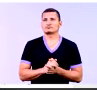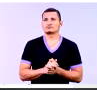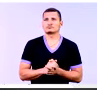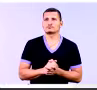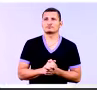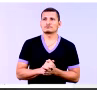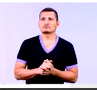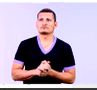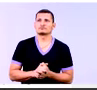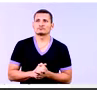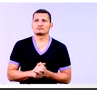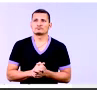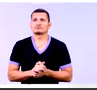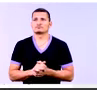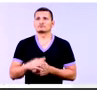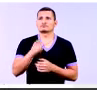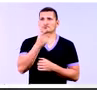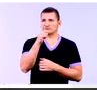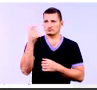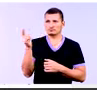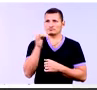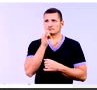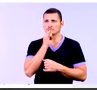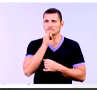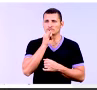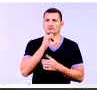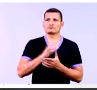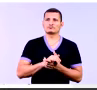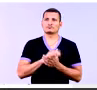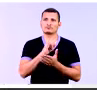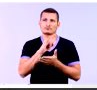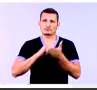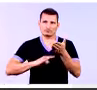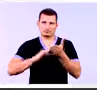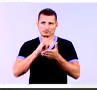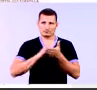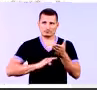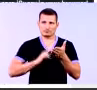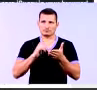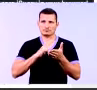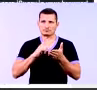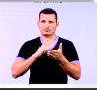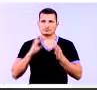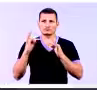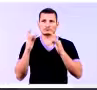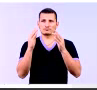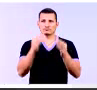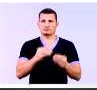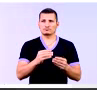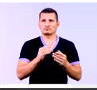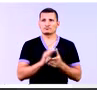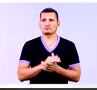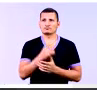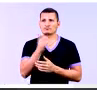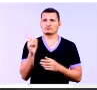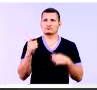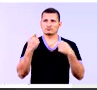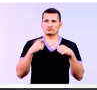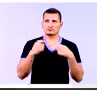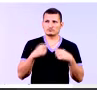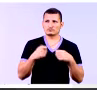Há outras versões do jQuery, a documentação, que tem tudo, absolutamente tudo que vocês